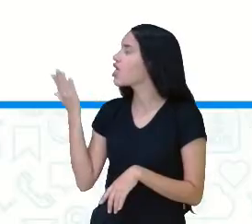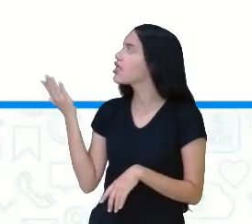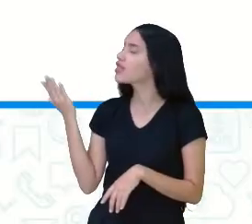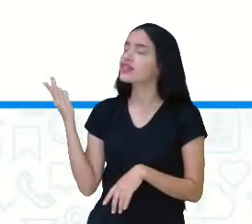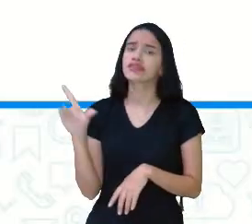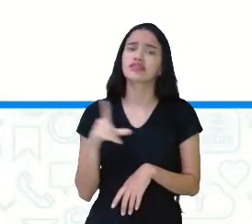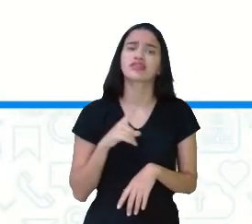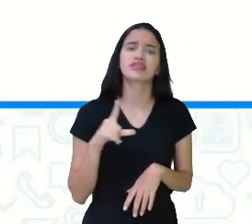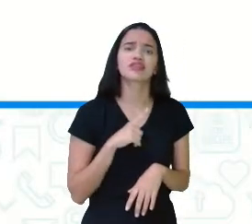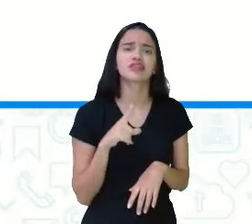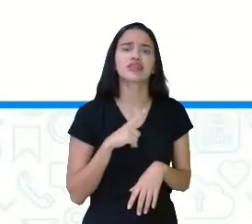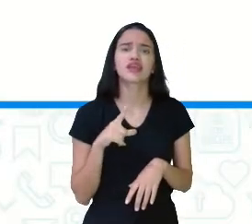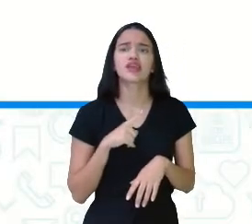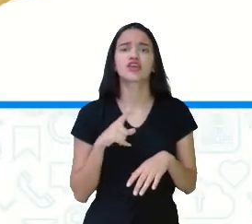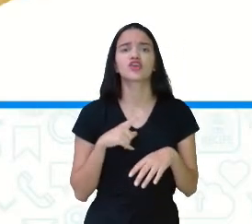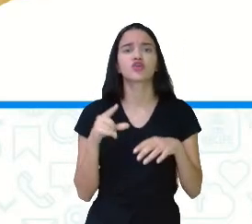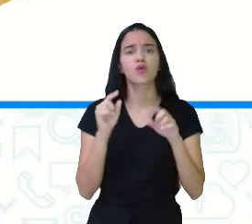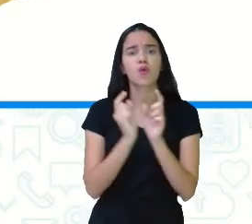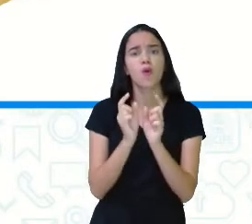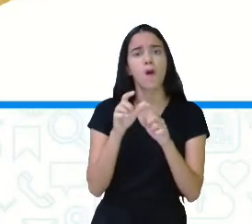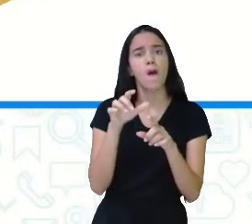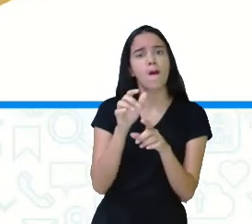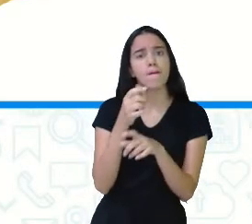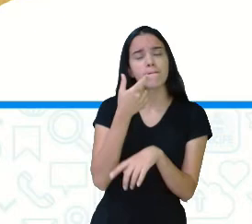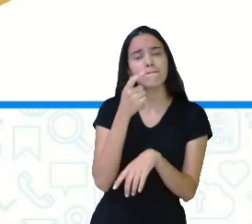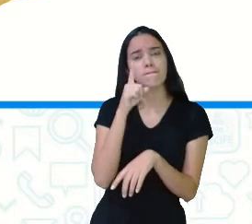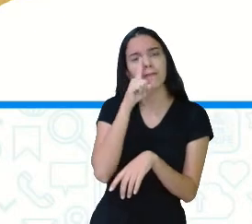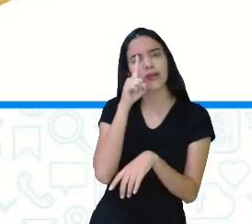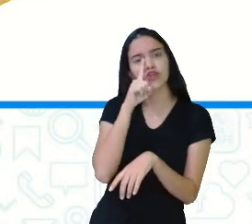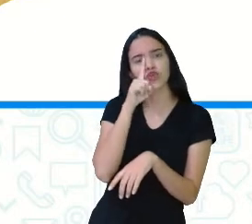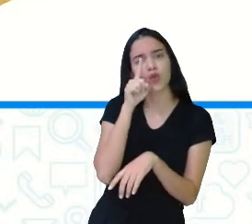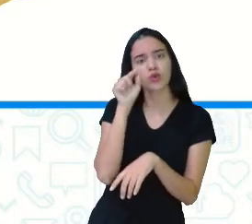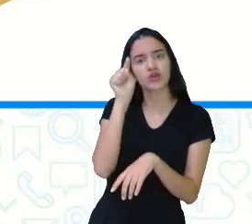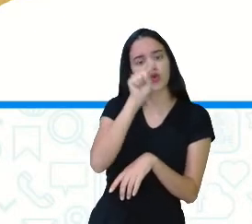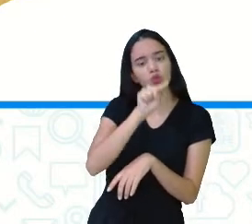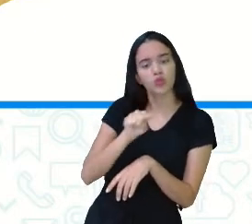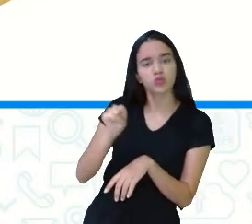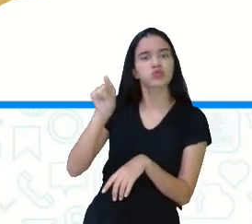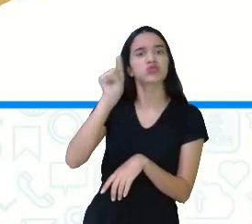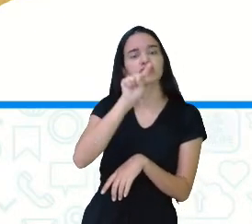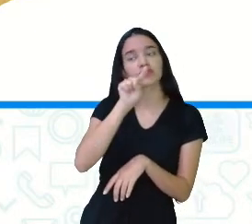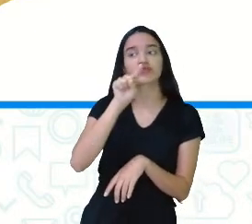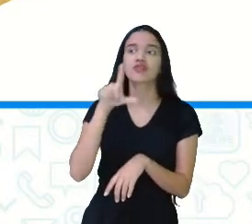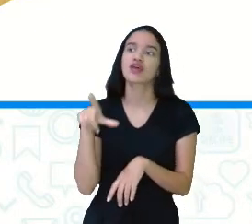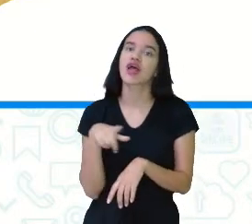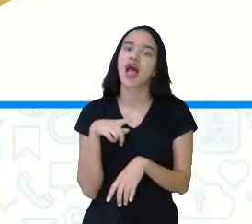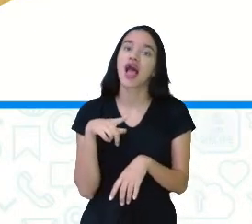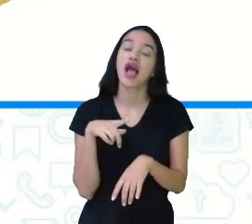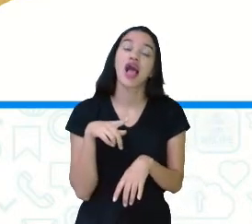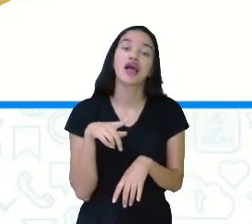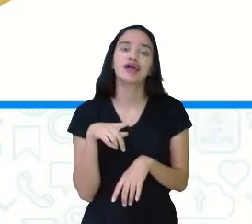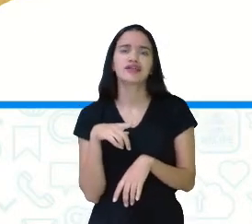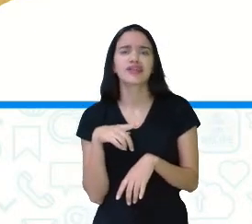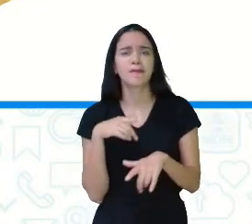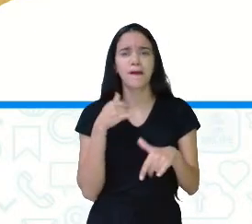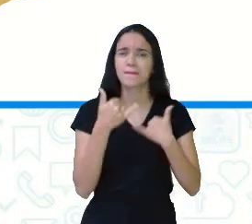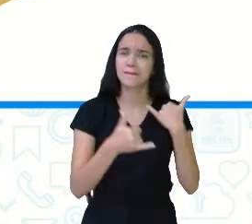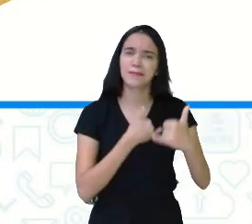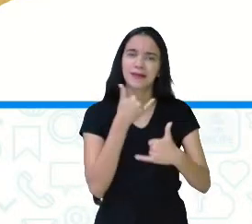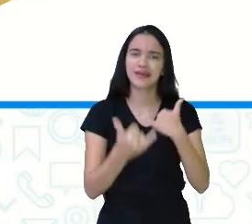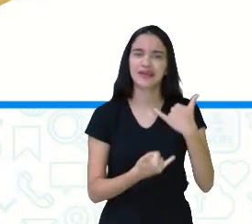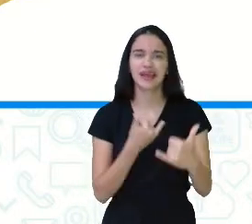biscoitinho em formato circular. Aqui eu tenho um biscoitinho. Dá até para brincar na hora da merenda, né? De